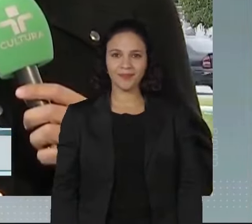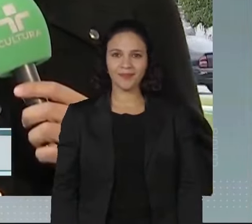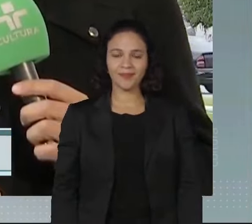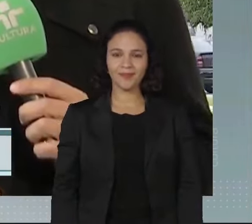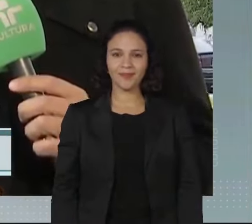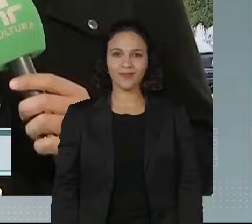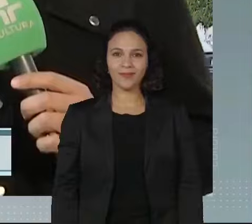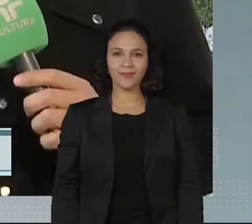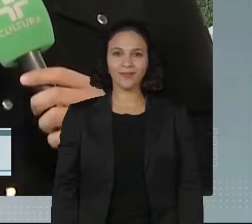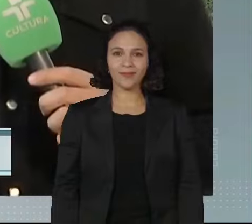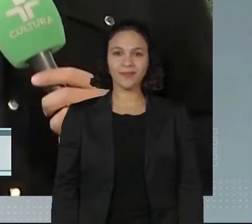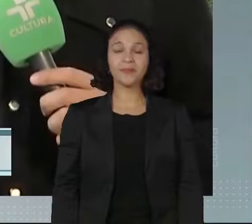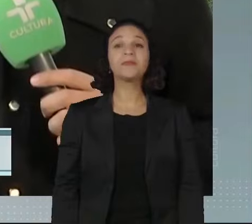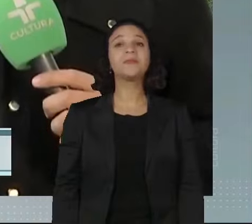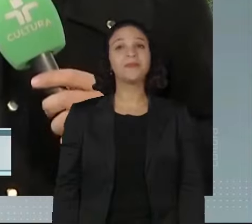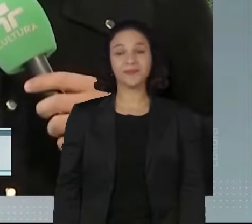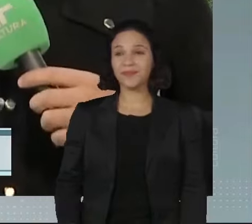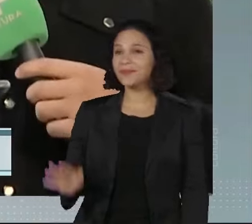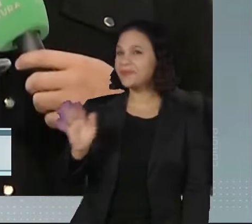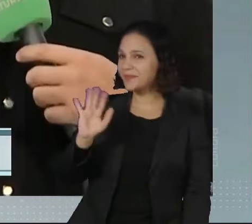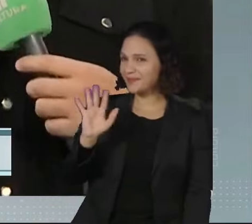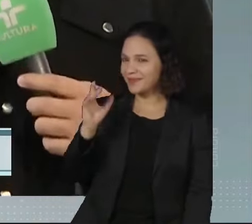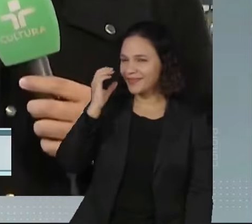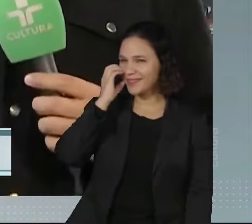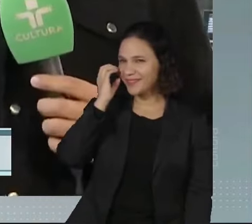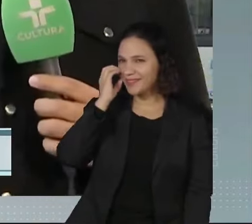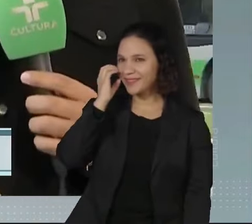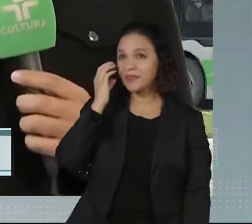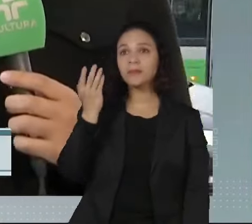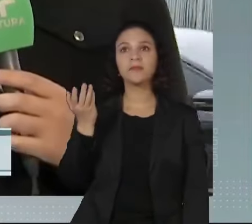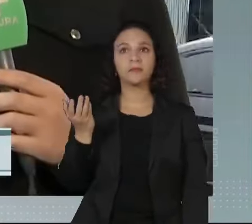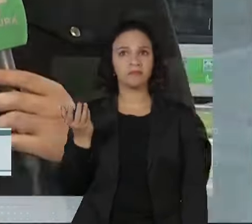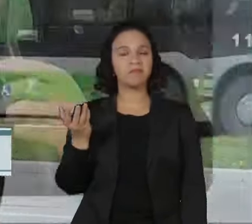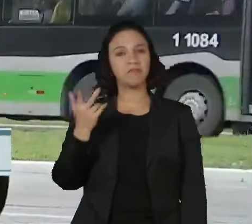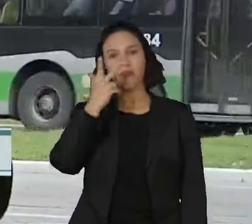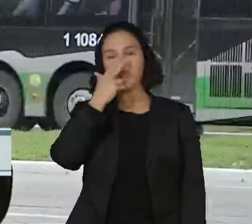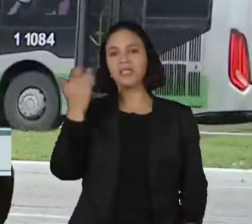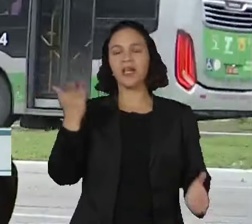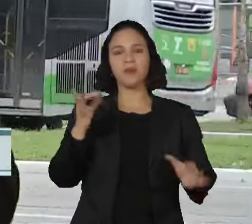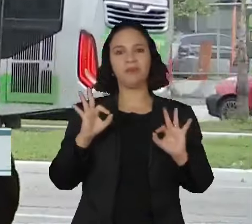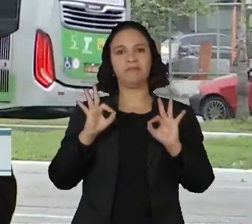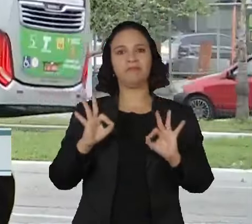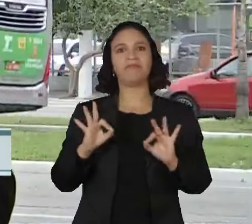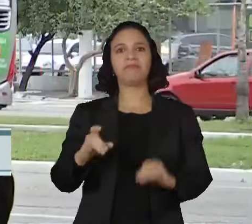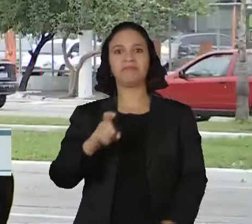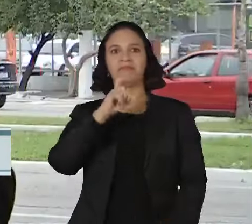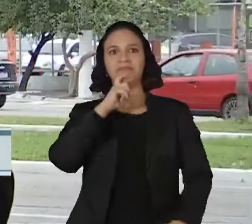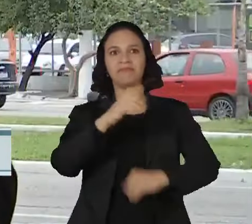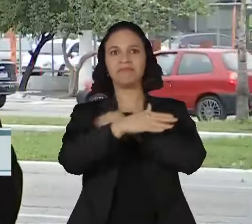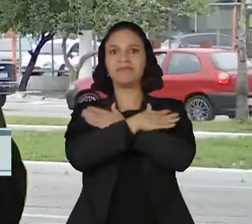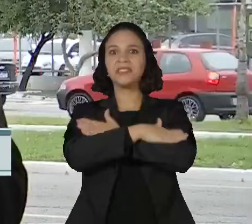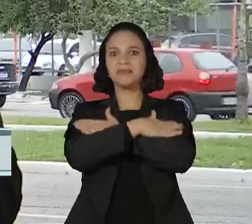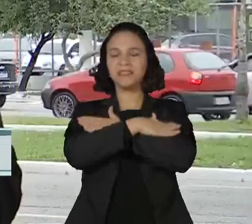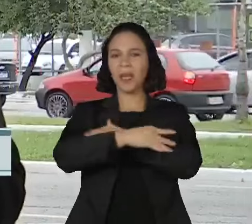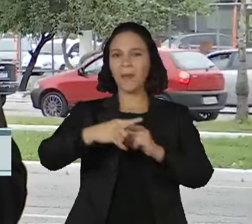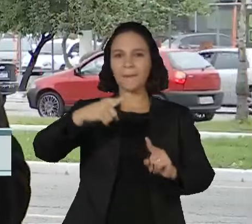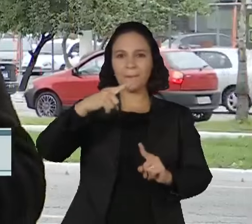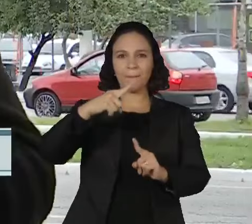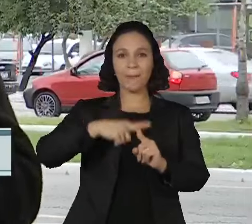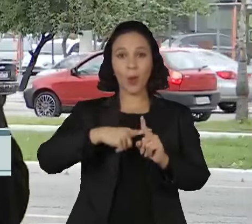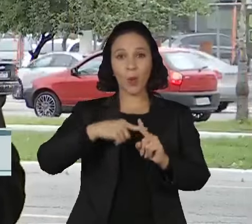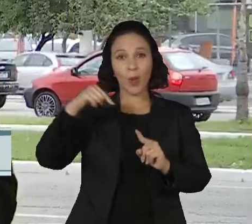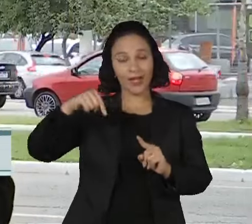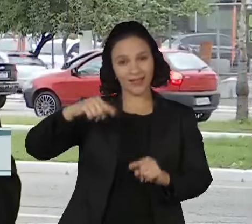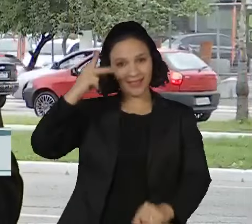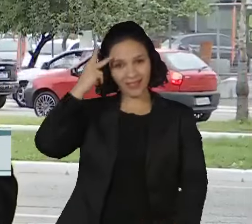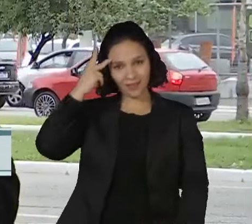tela Oi jo pois é agora sim parece que o inverno chegou e vai fazer com que as temperaturas aqui em